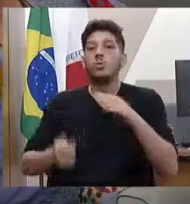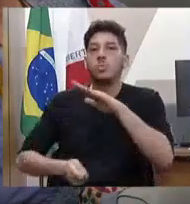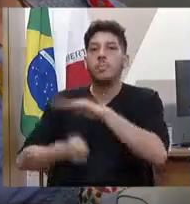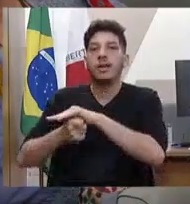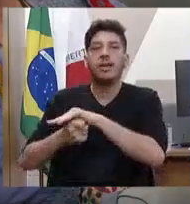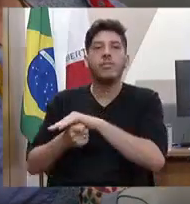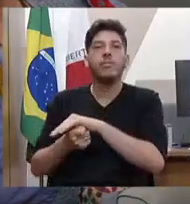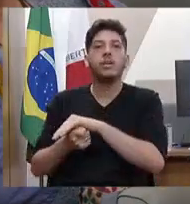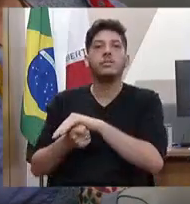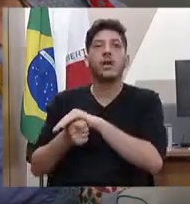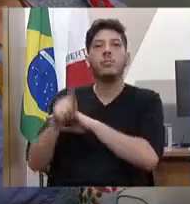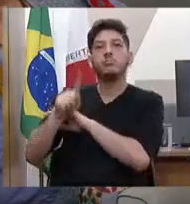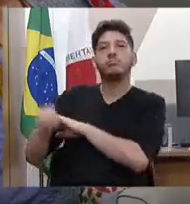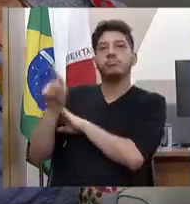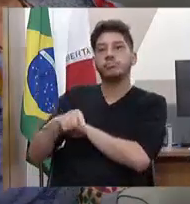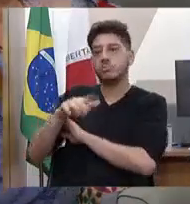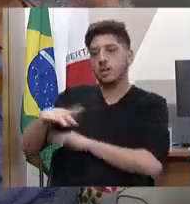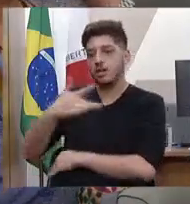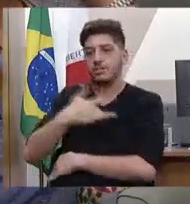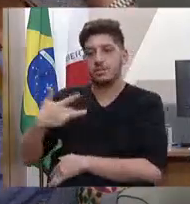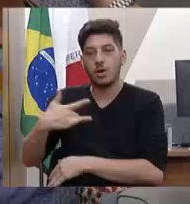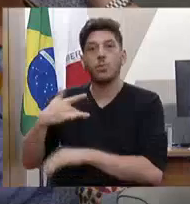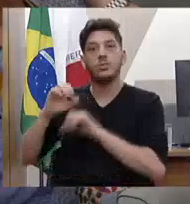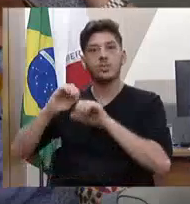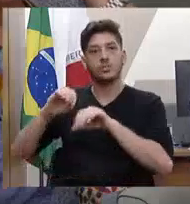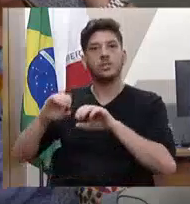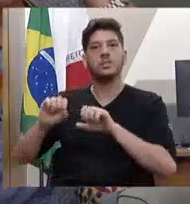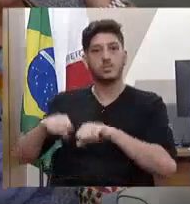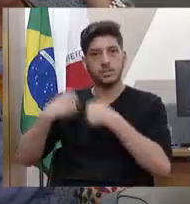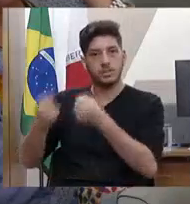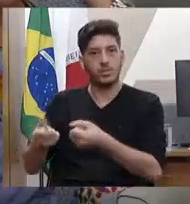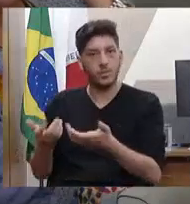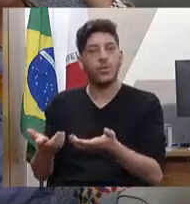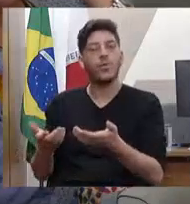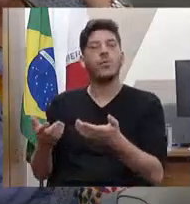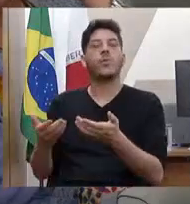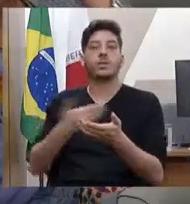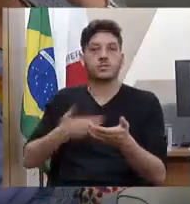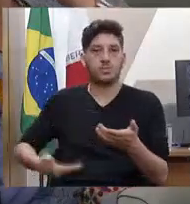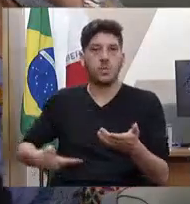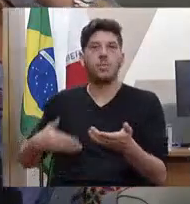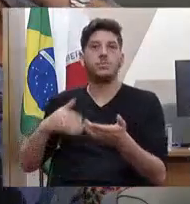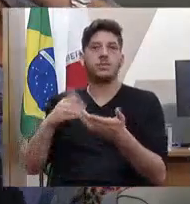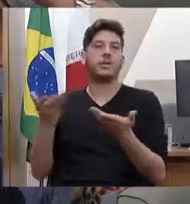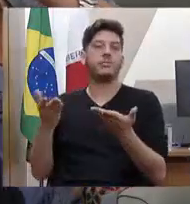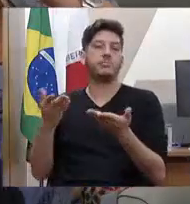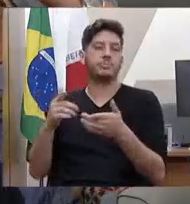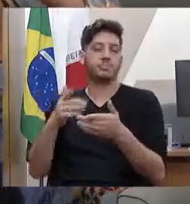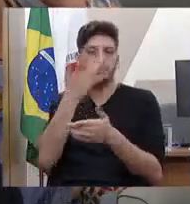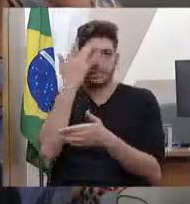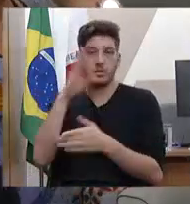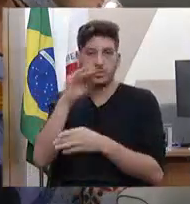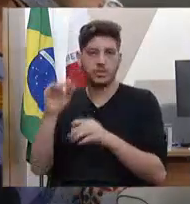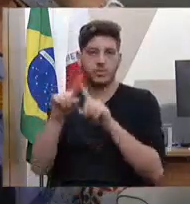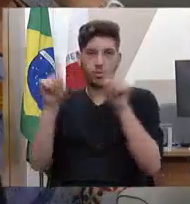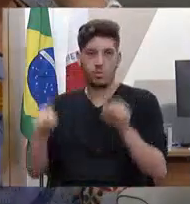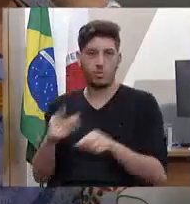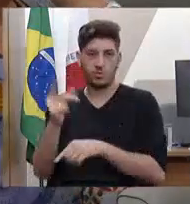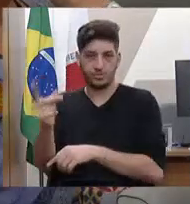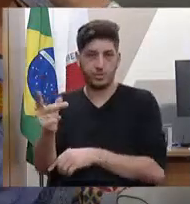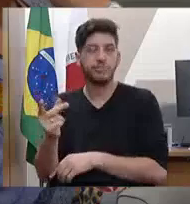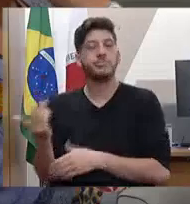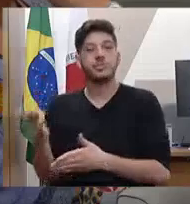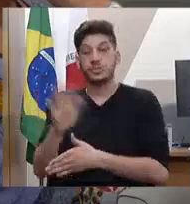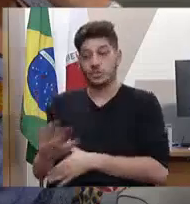da categoria da saúde educação Segurança Pública servidores públicos de forma geral e até hoje vem esse agravante porque